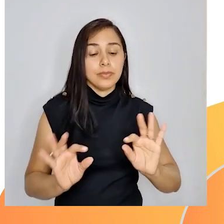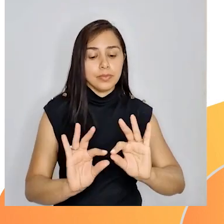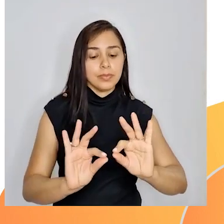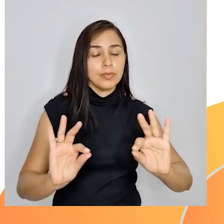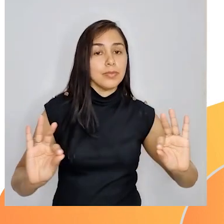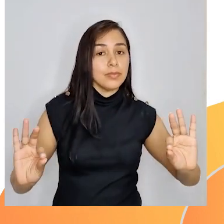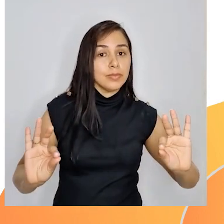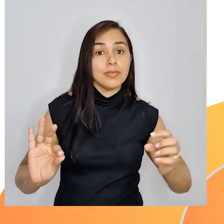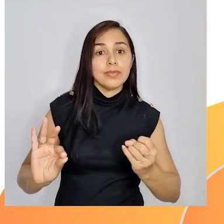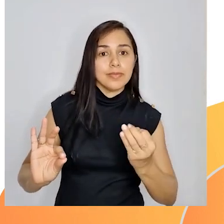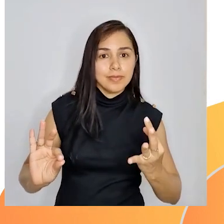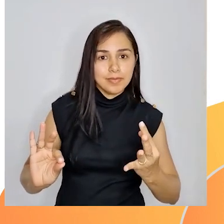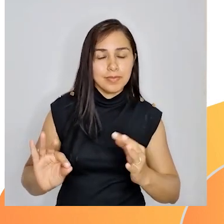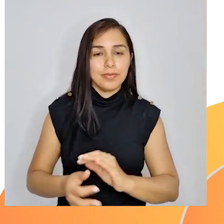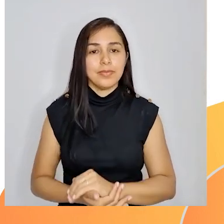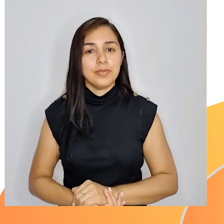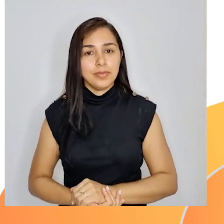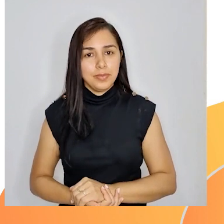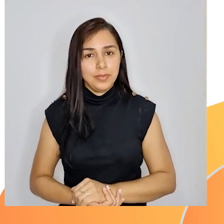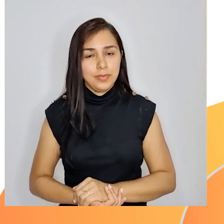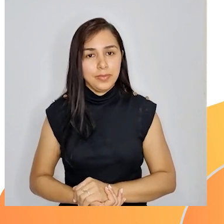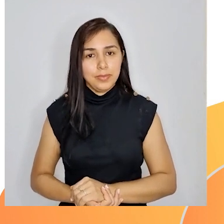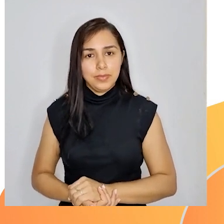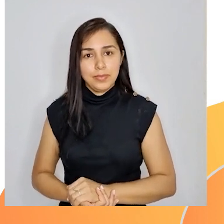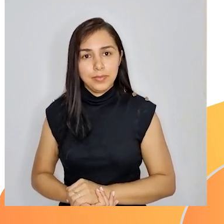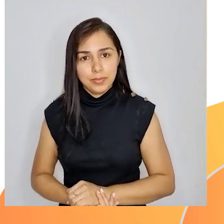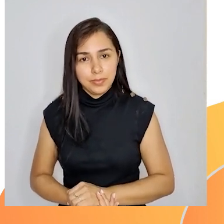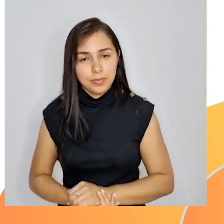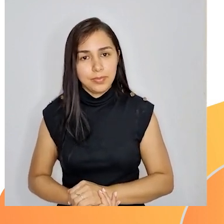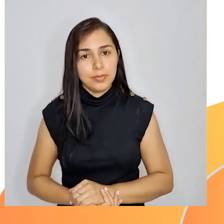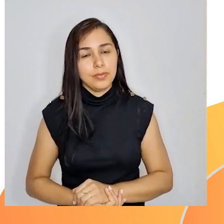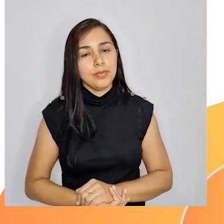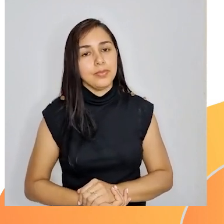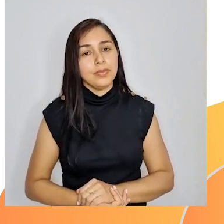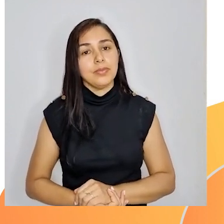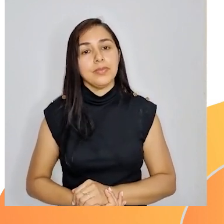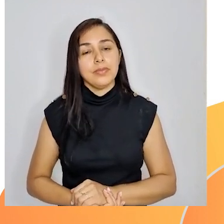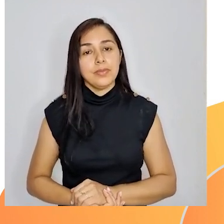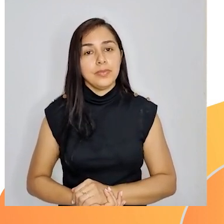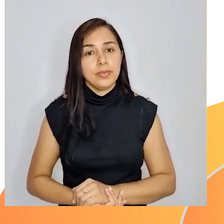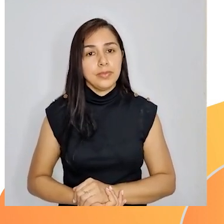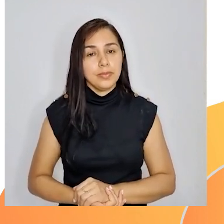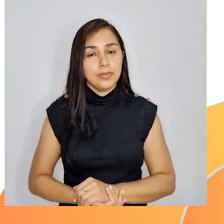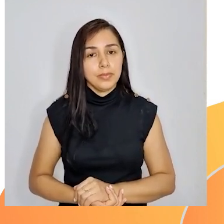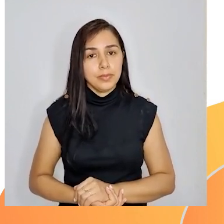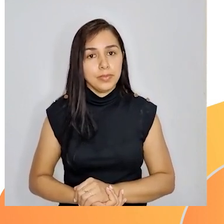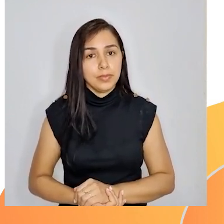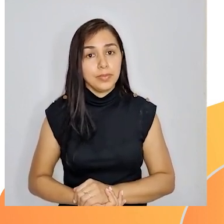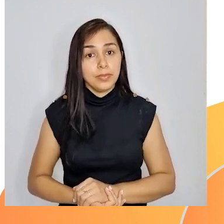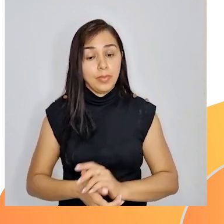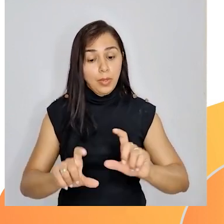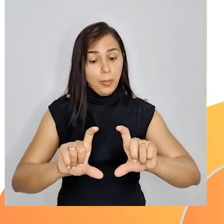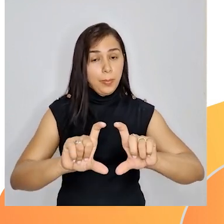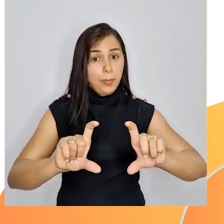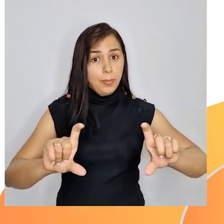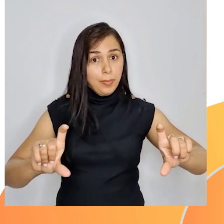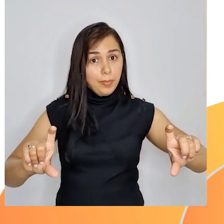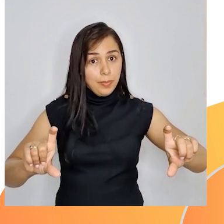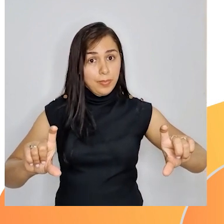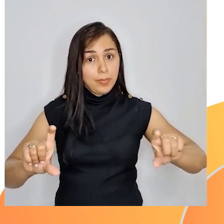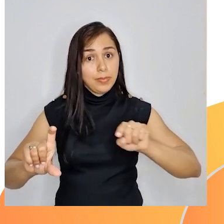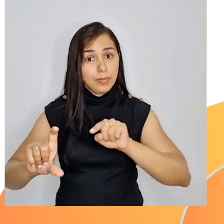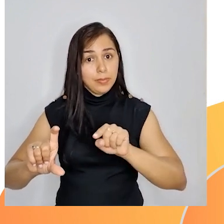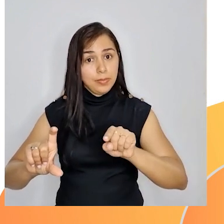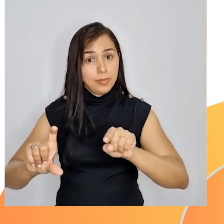e depois a gente calcula a área desse cartão Lembrando que esse tem 14 vamos fazer aqui o de baixo o de baixo ele é quem ó ele